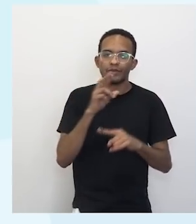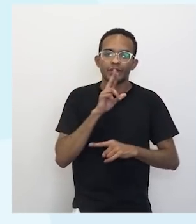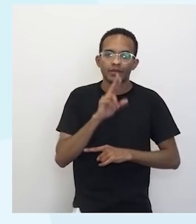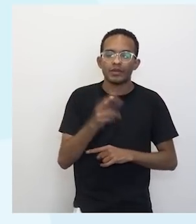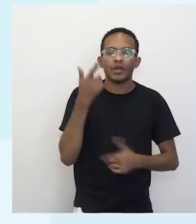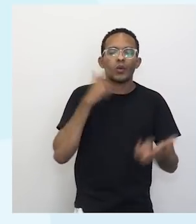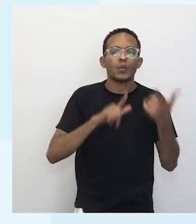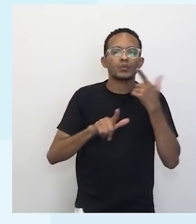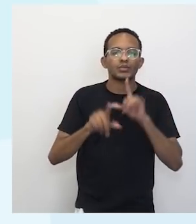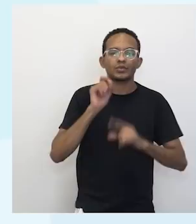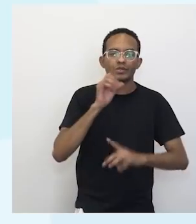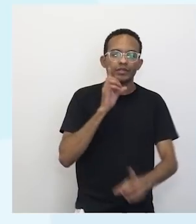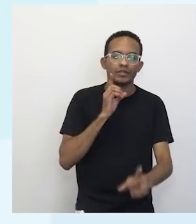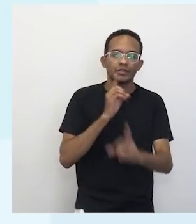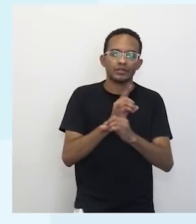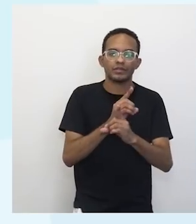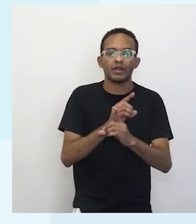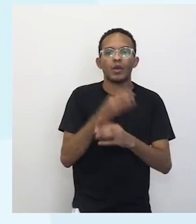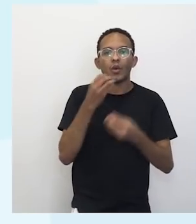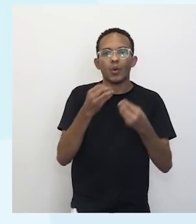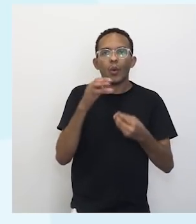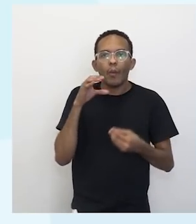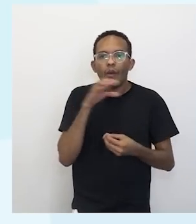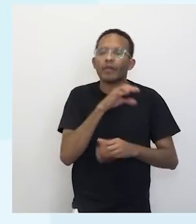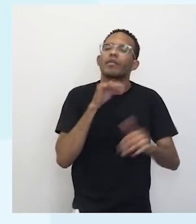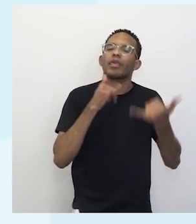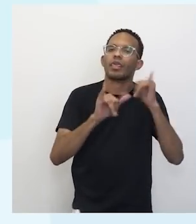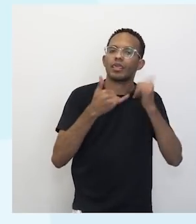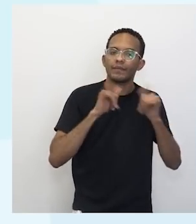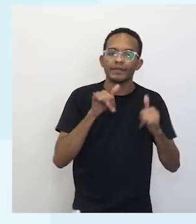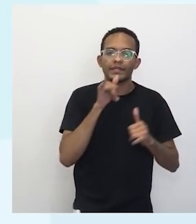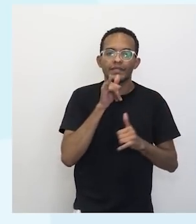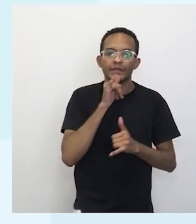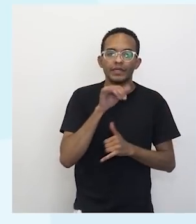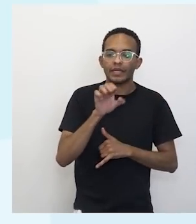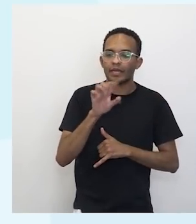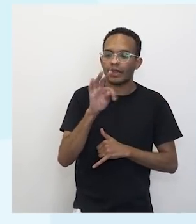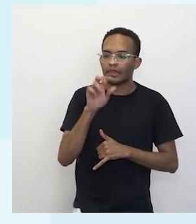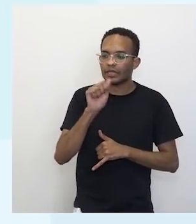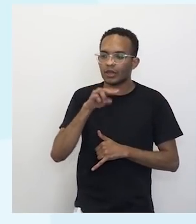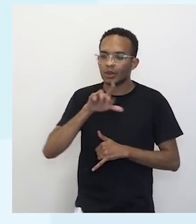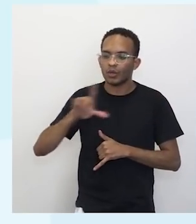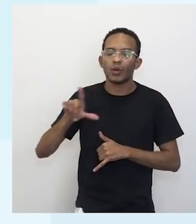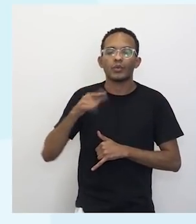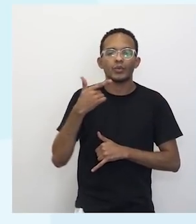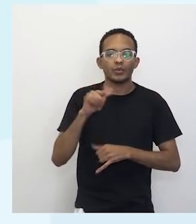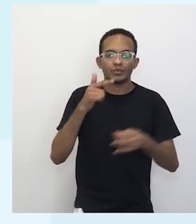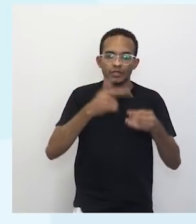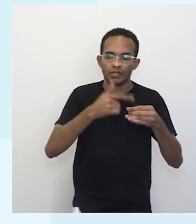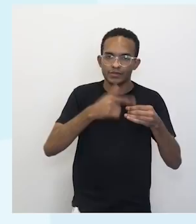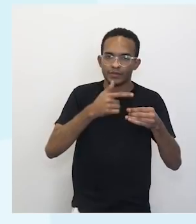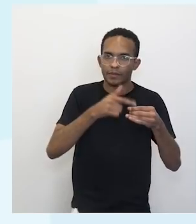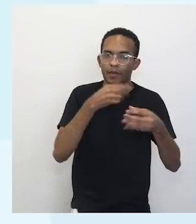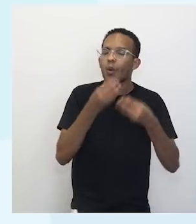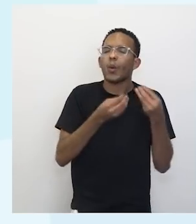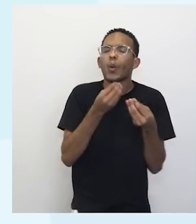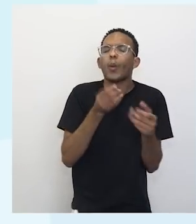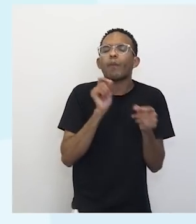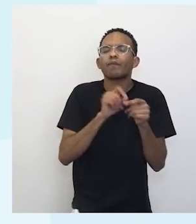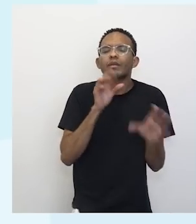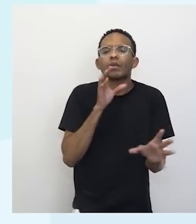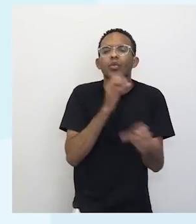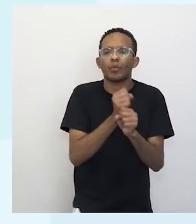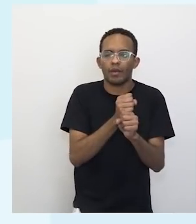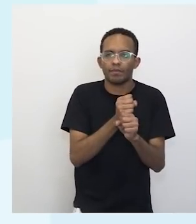eu consigo achar o meu poder calorífico. Então, o poder do etanol e o poder da gasolina. Como que eu faço para